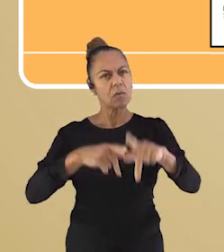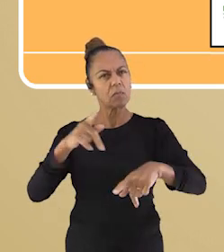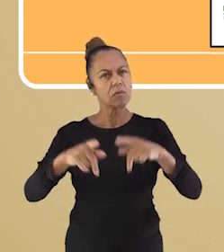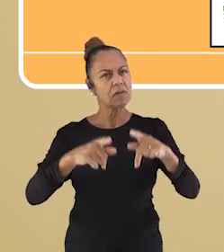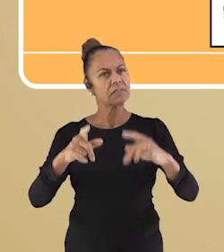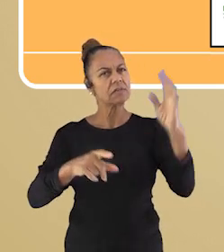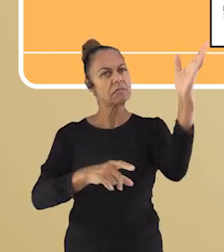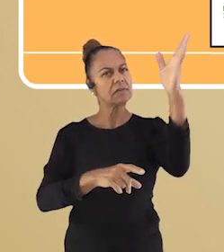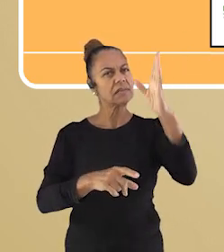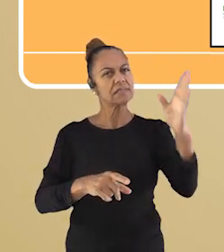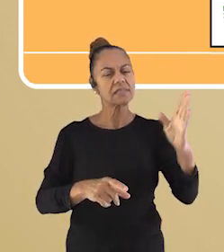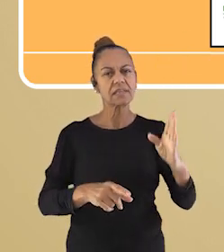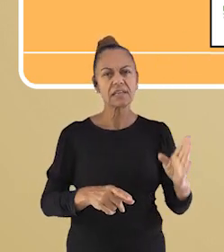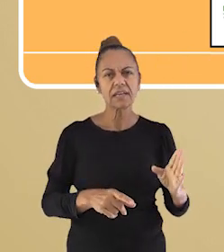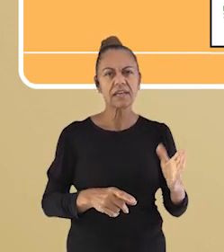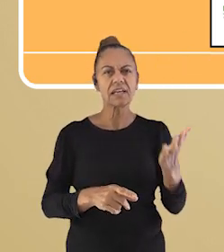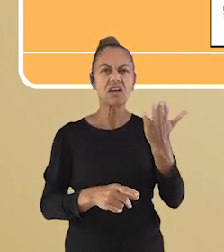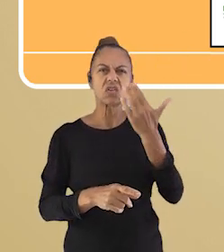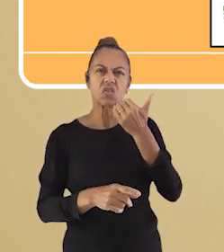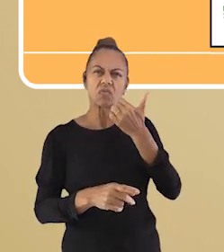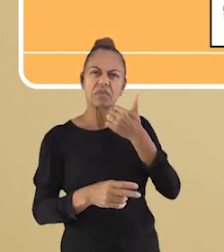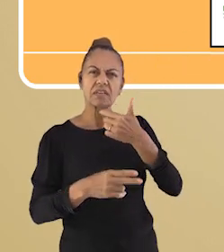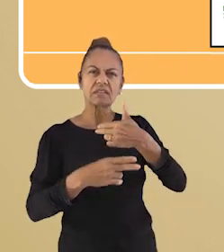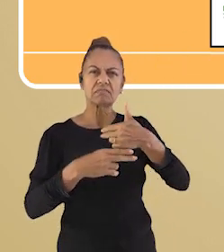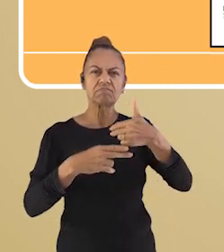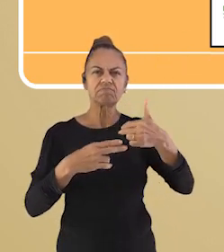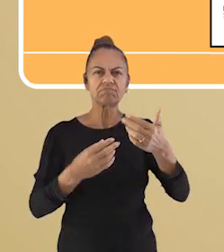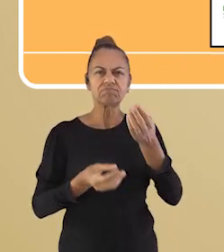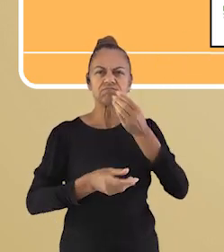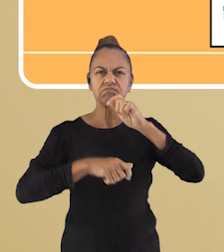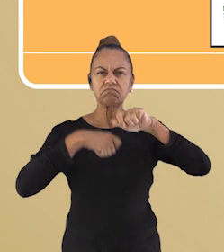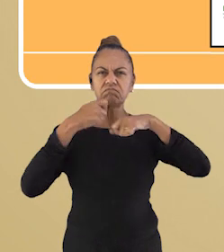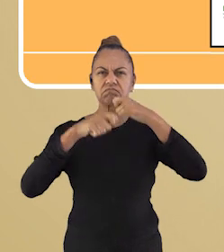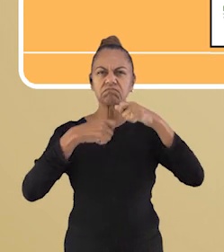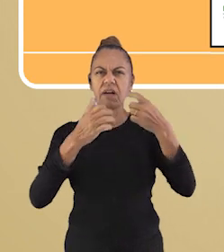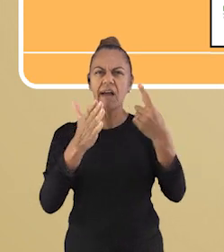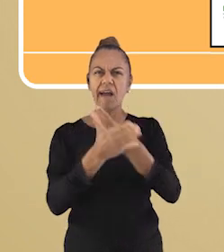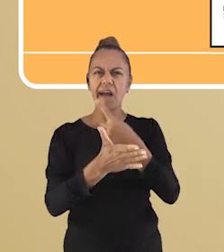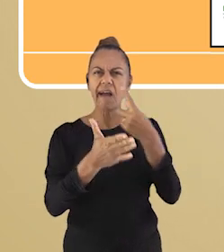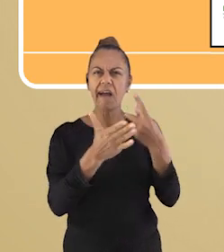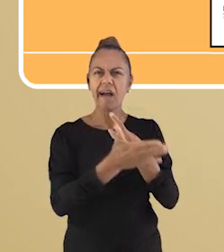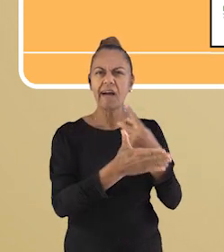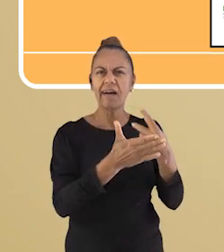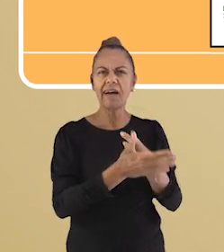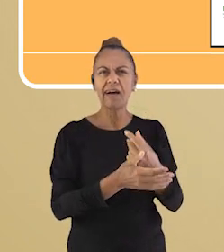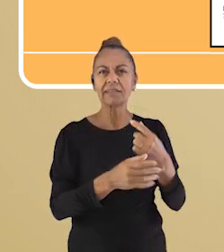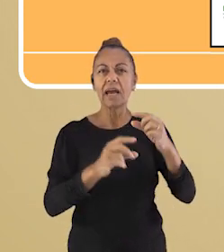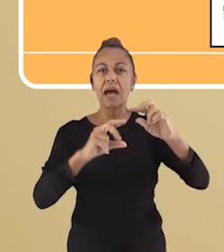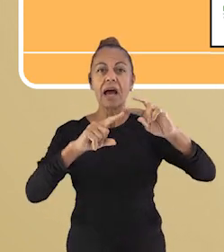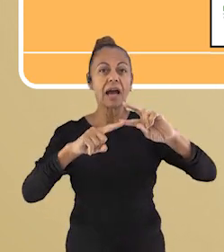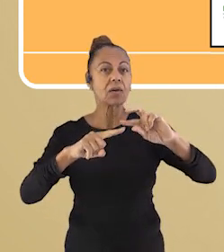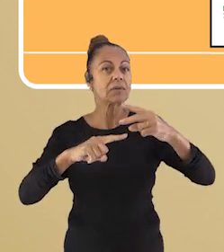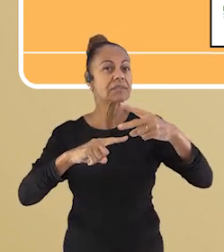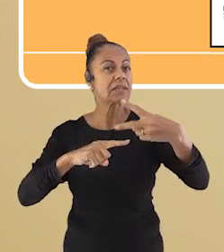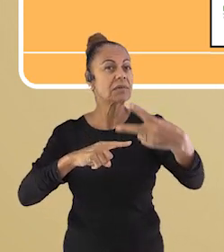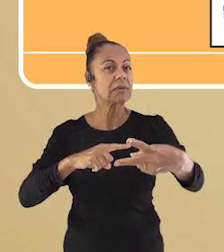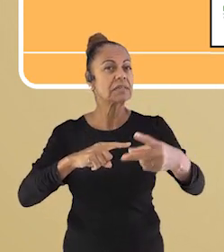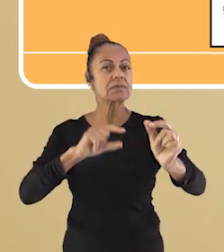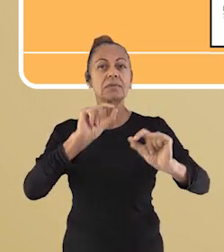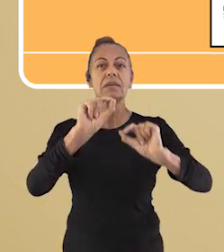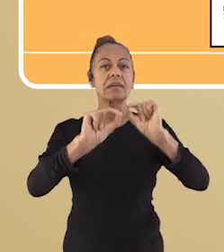a população brasileira pode sentir quando há mudanças erradas nos hábitos alimentares?